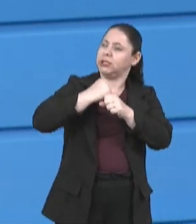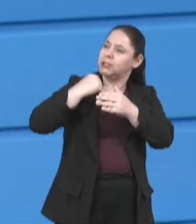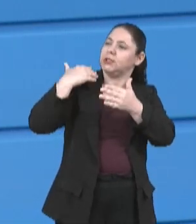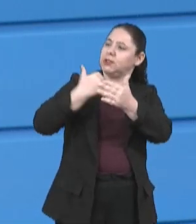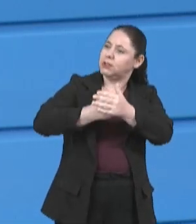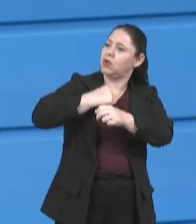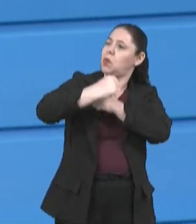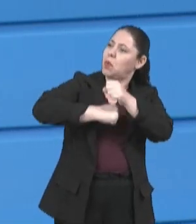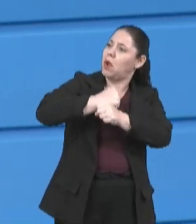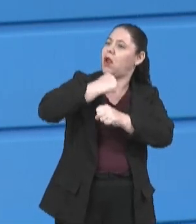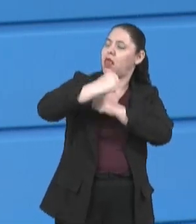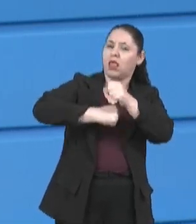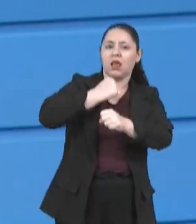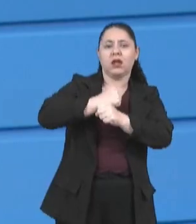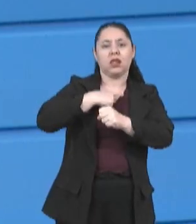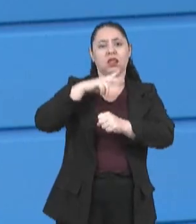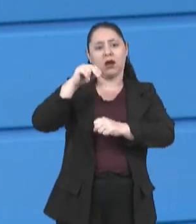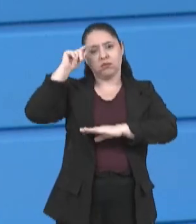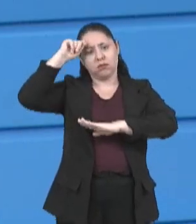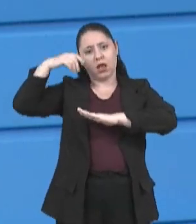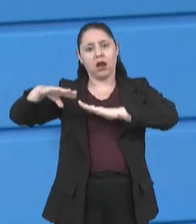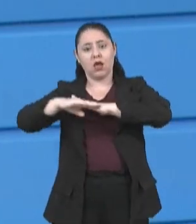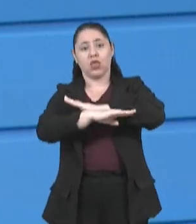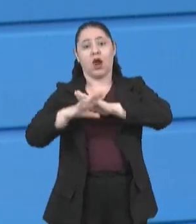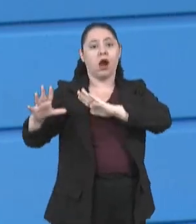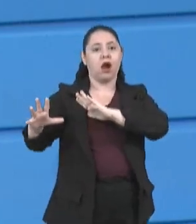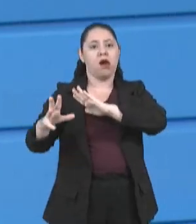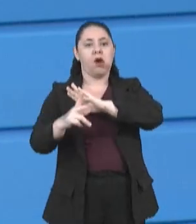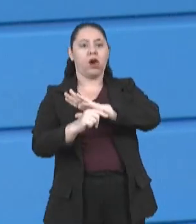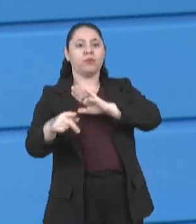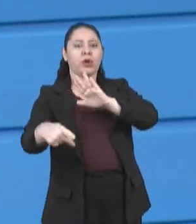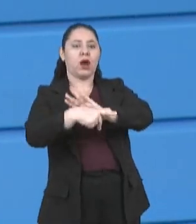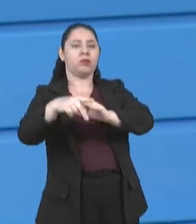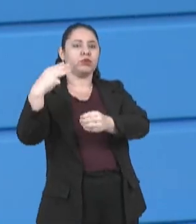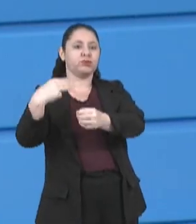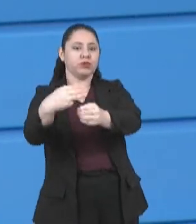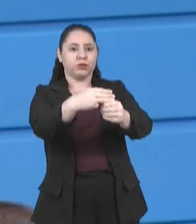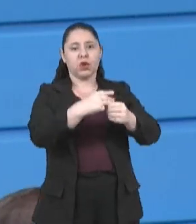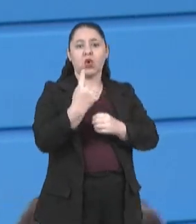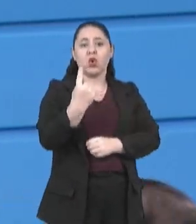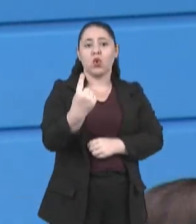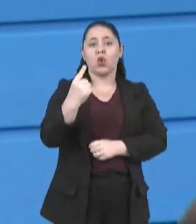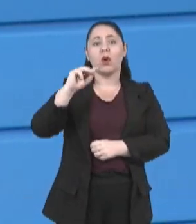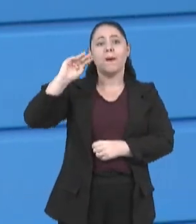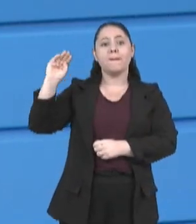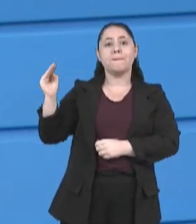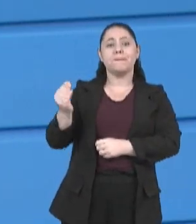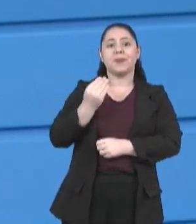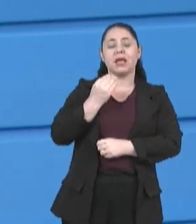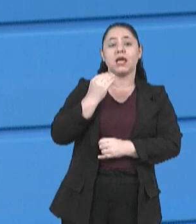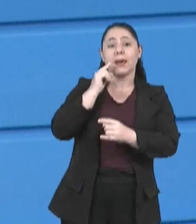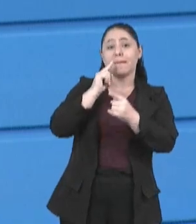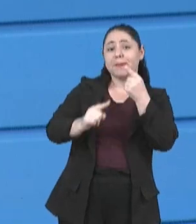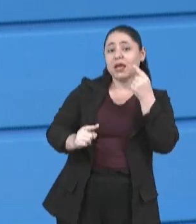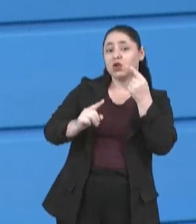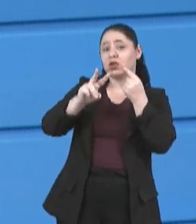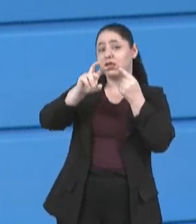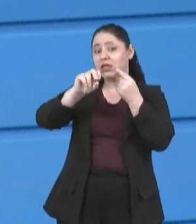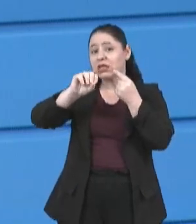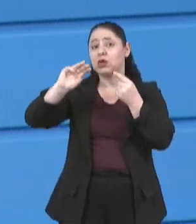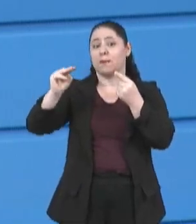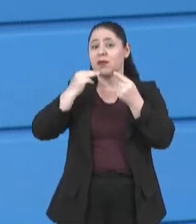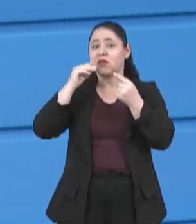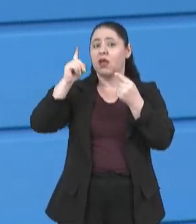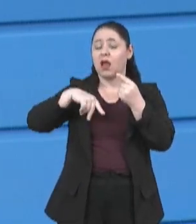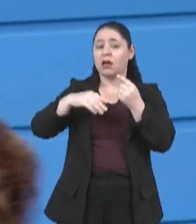está não colocando no asfalto, mas no assalto aos municípios. 1,5 bi de renúncia fiscal